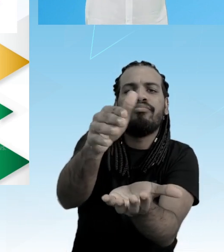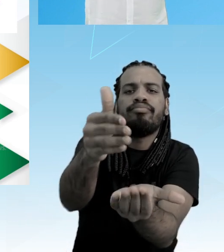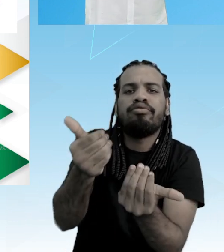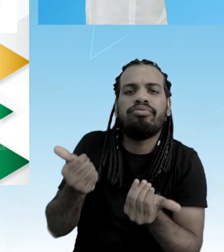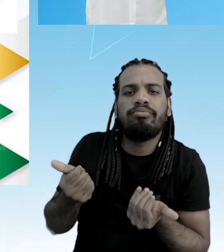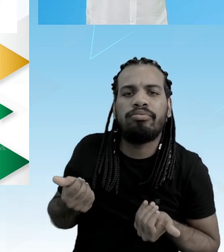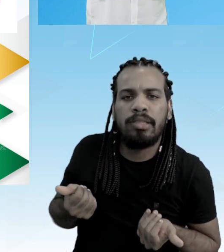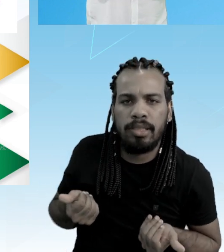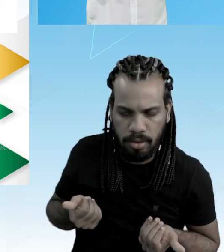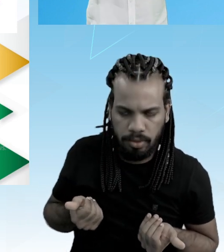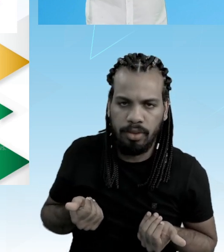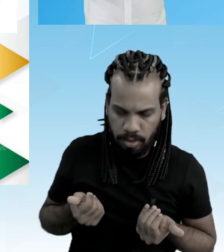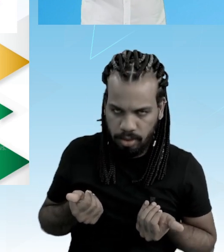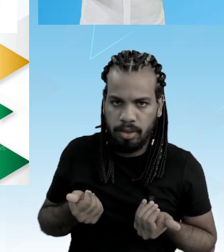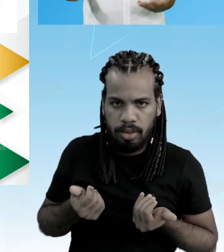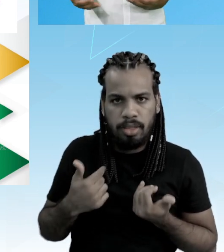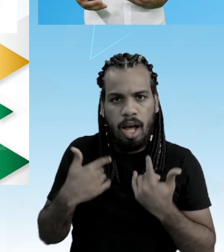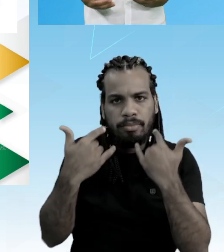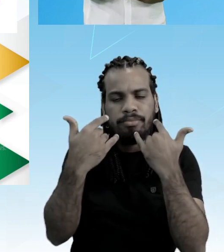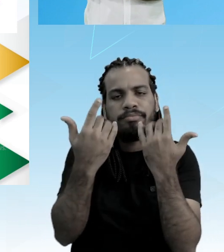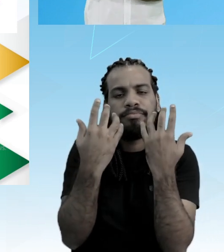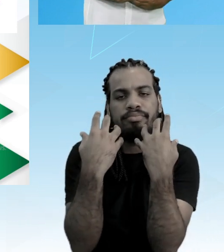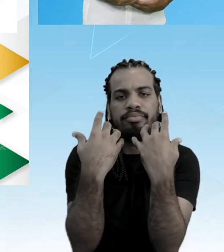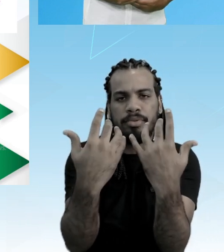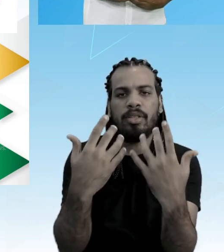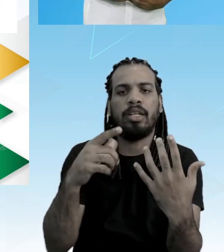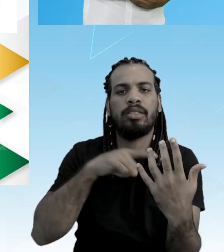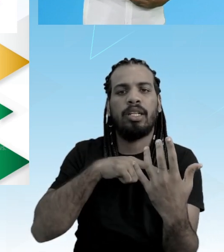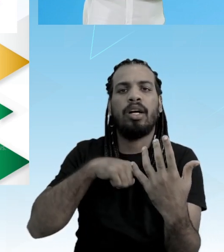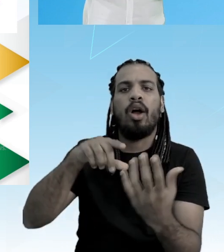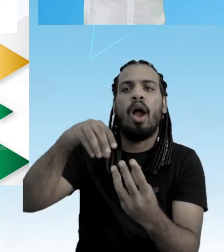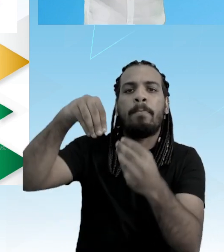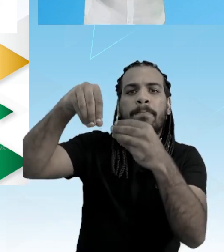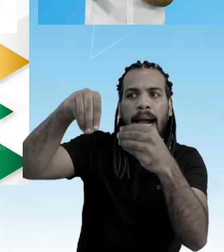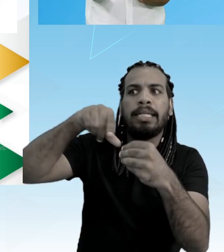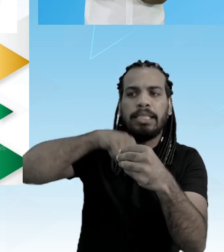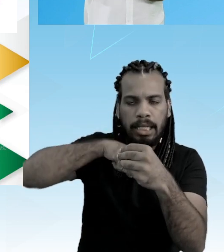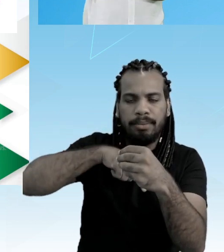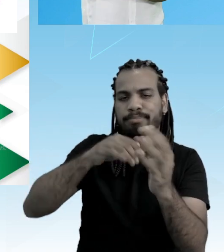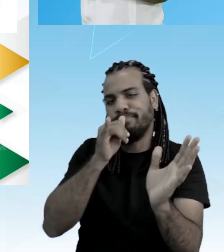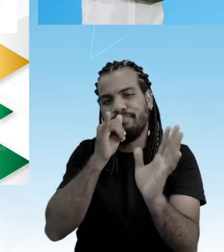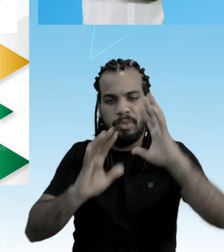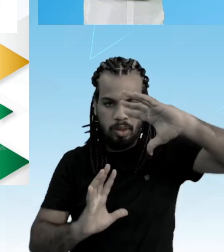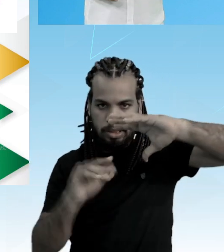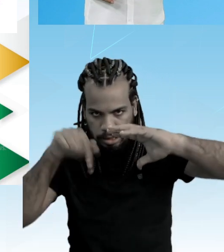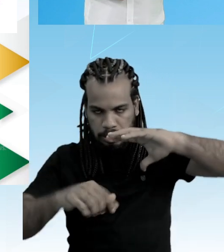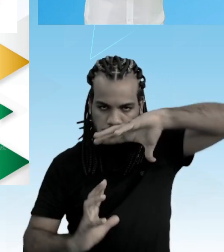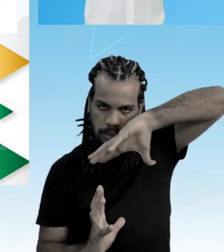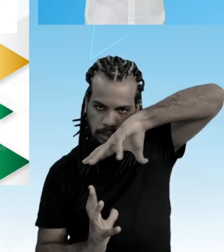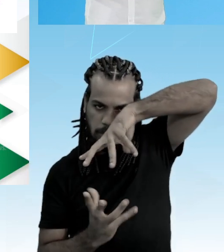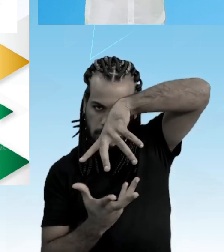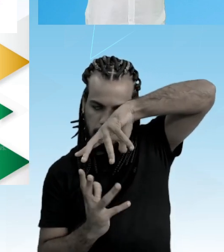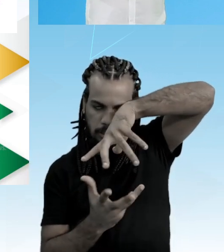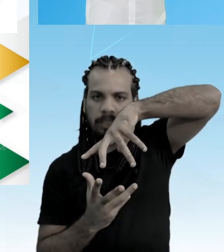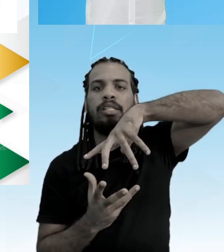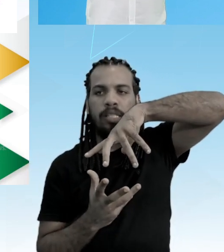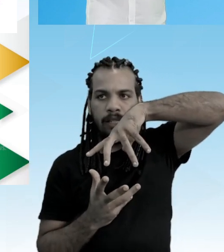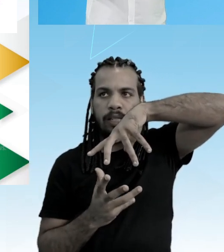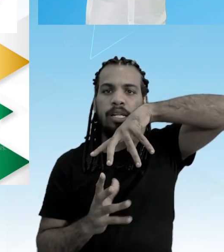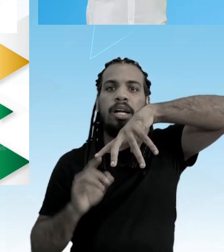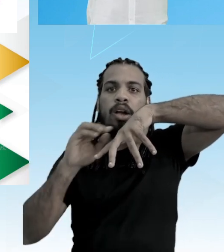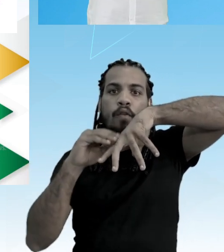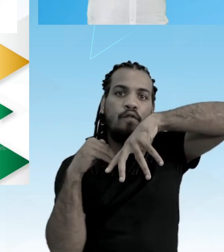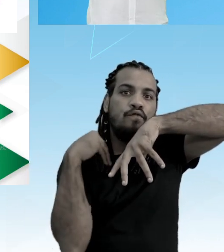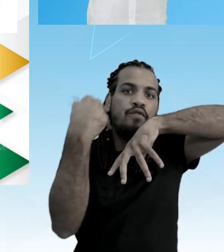vai surgir entre todos os corpos com massa. O planeta Terra, por exemplo, ele vai ser capaz de atrair os